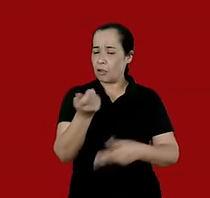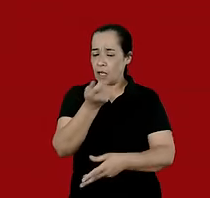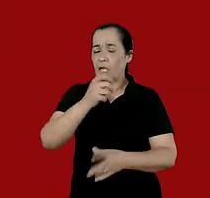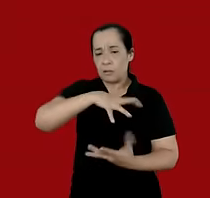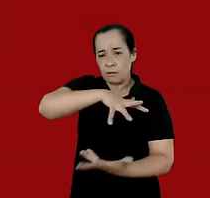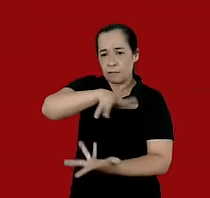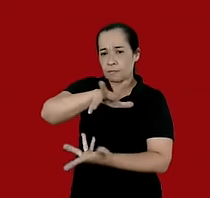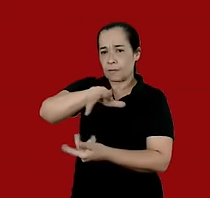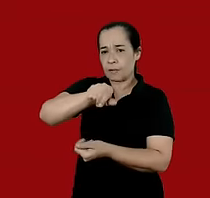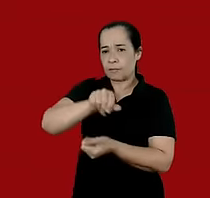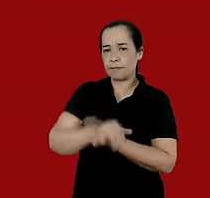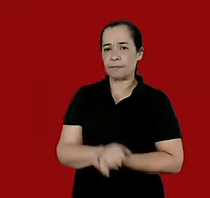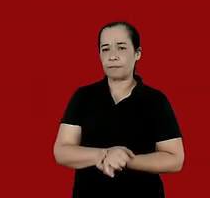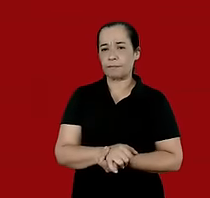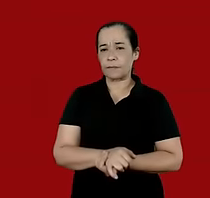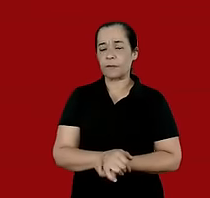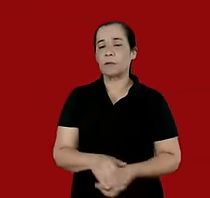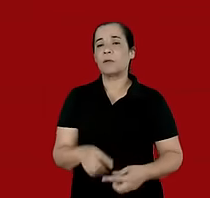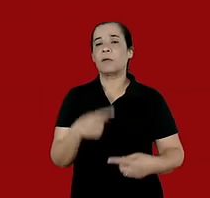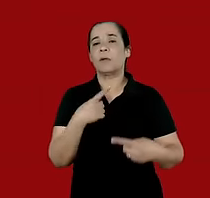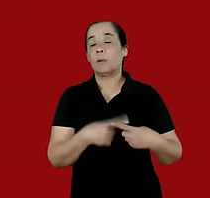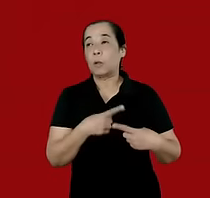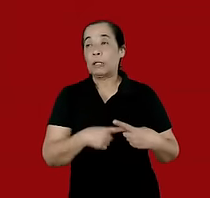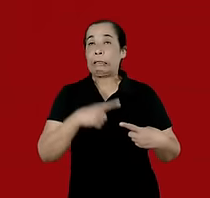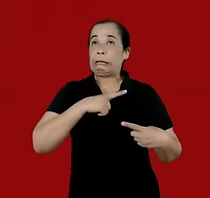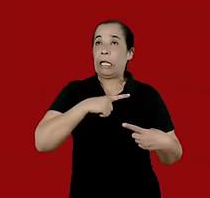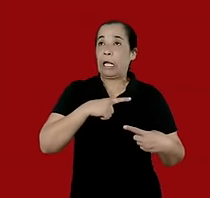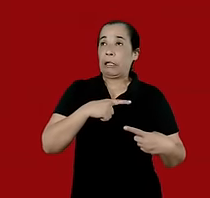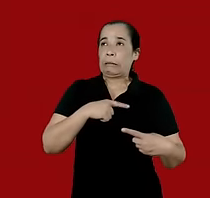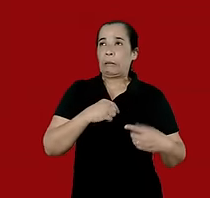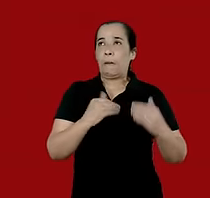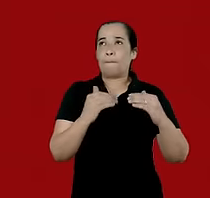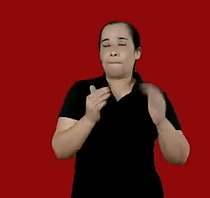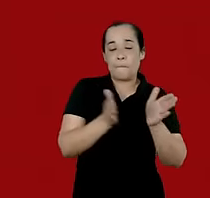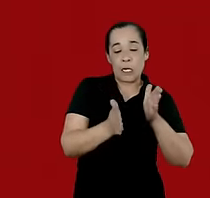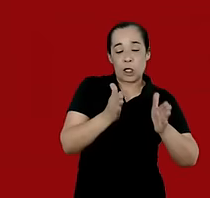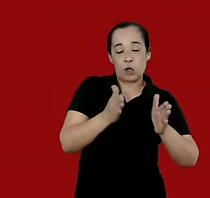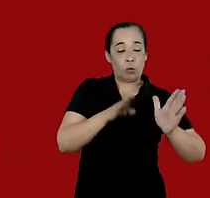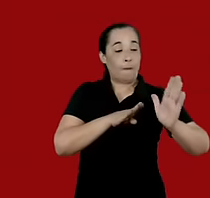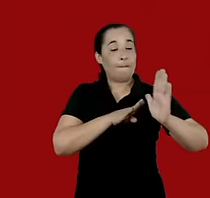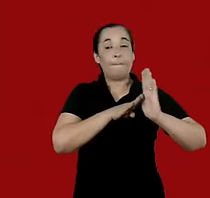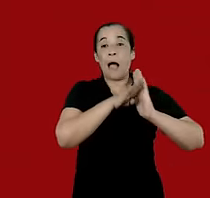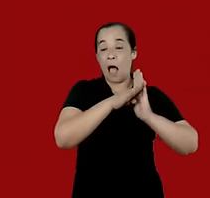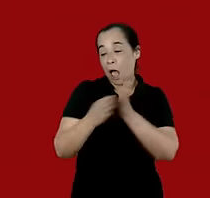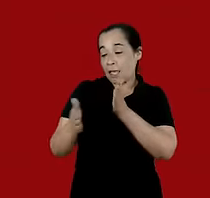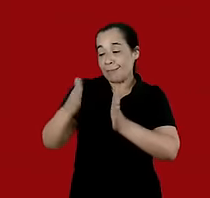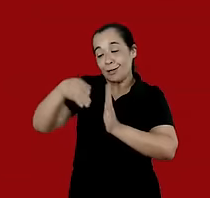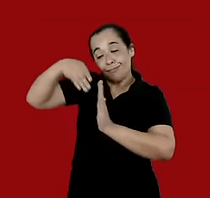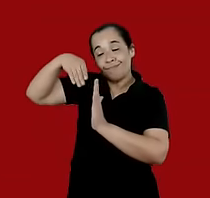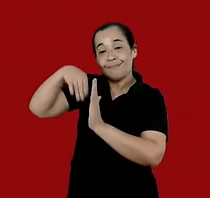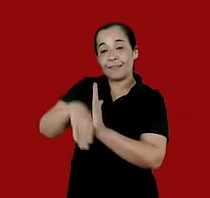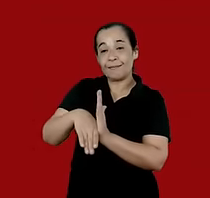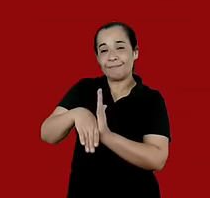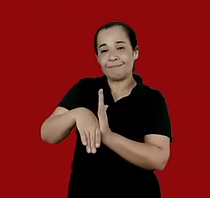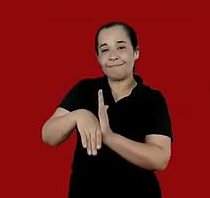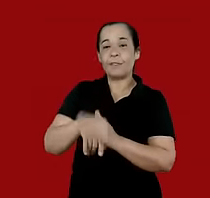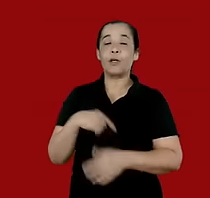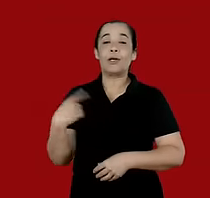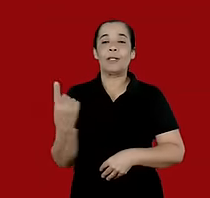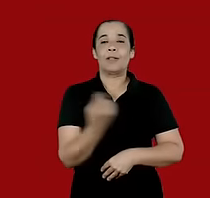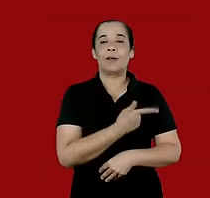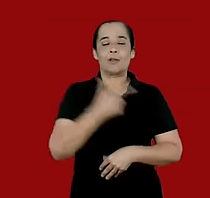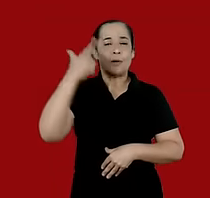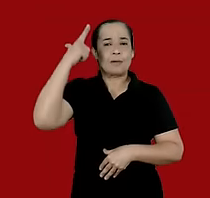Clara porque tem né momentos de alta e baixa a gente com a gestão vai aumentando a probabilidade da dos Fundos renderem